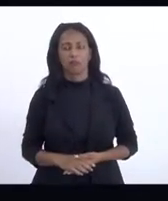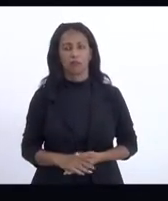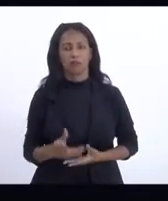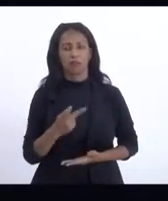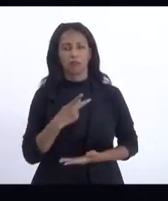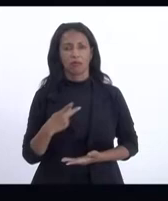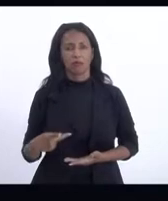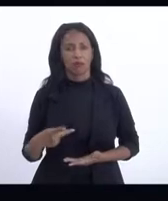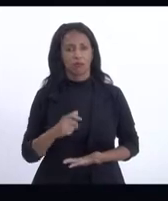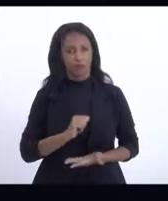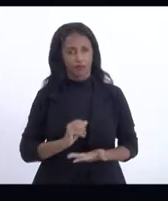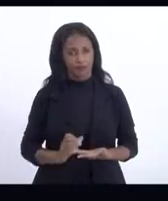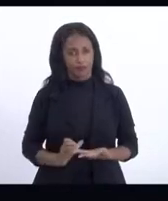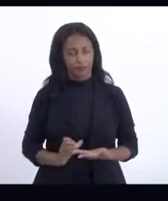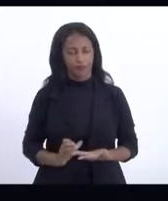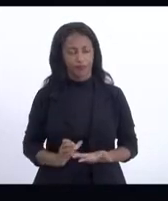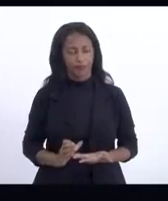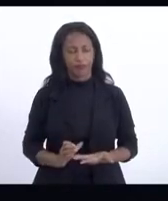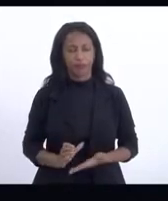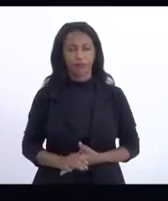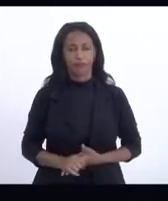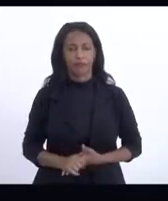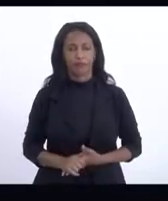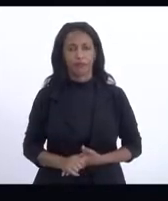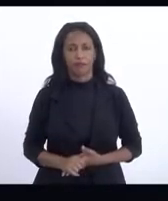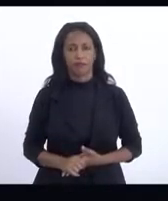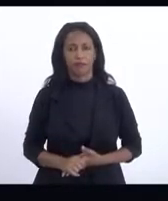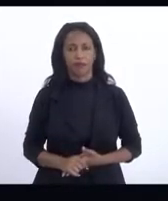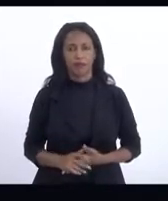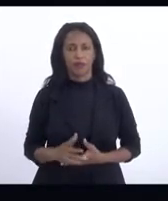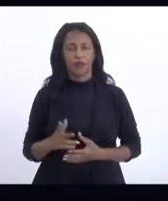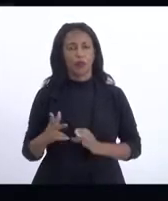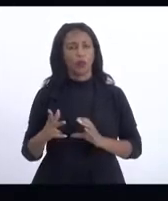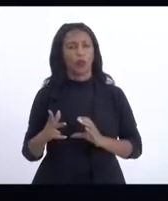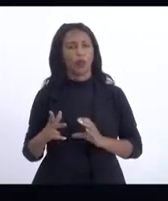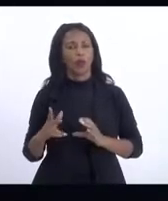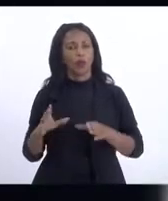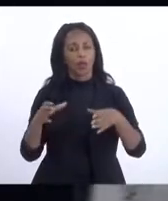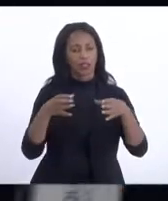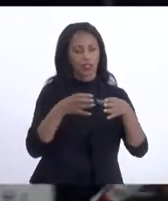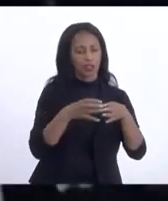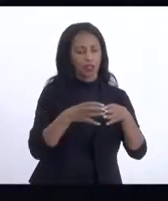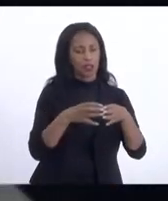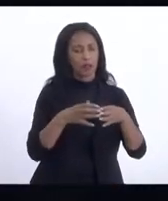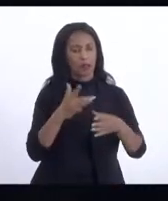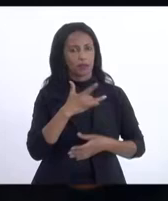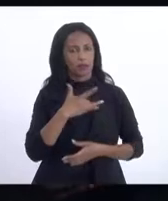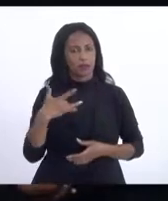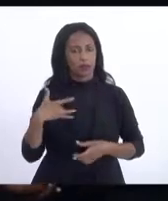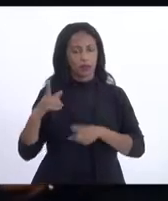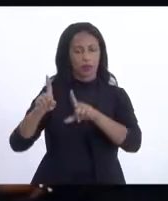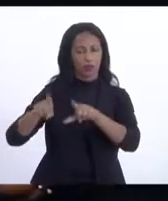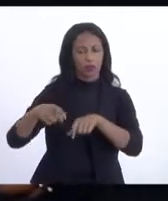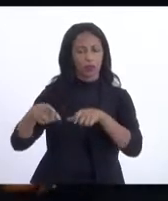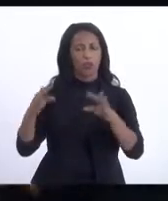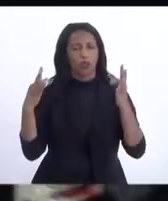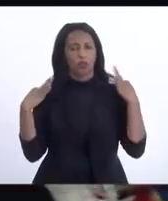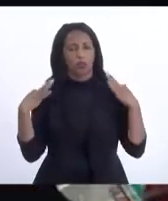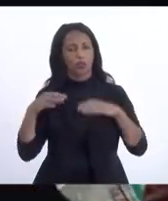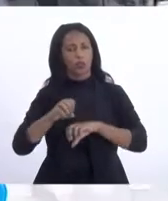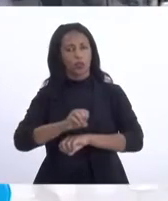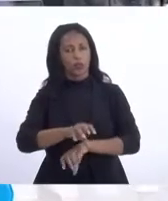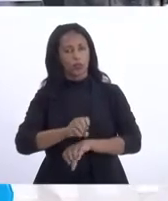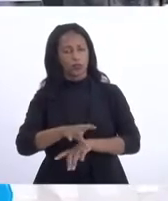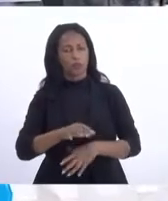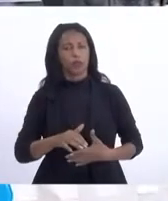presidente André Siciliano, com as câmaras técnicas da saúde, do turismo, agricultura, educação